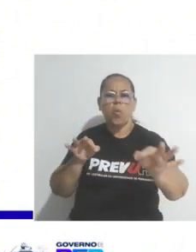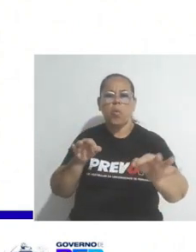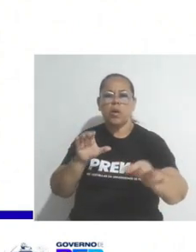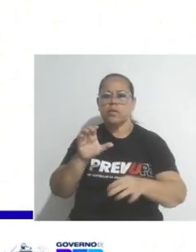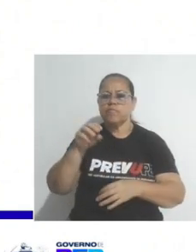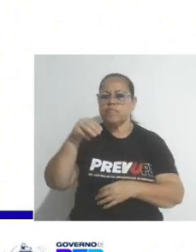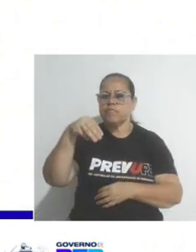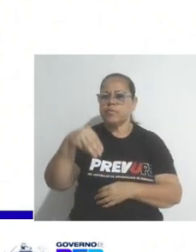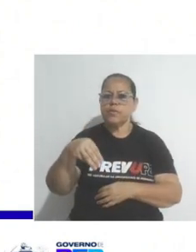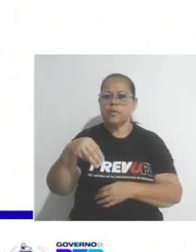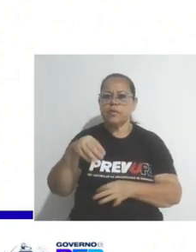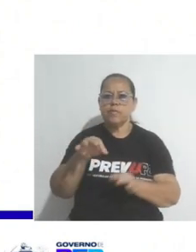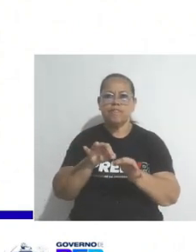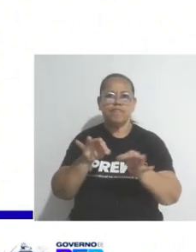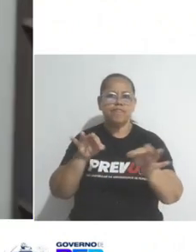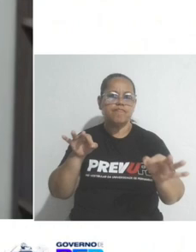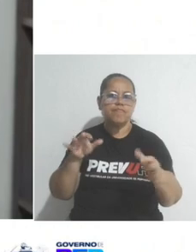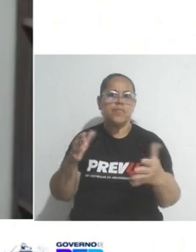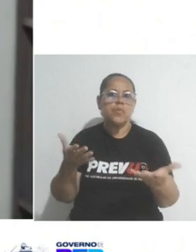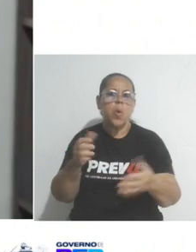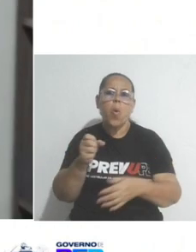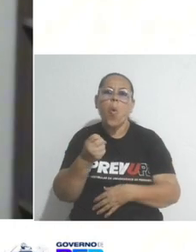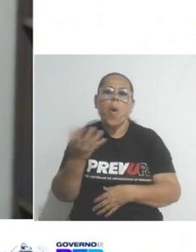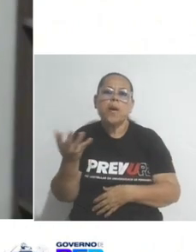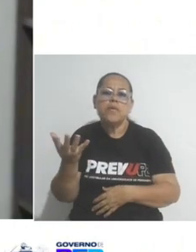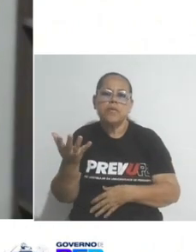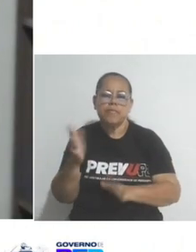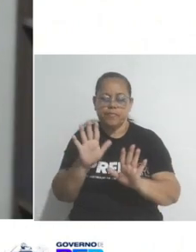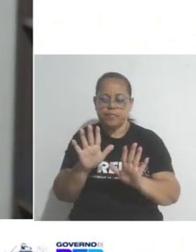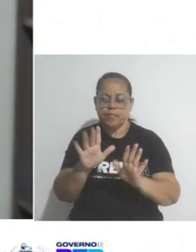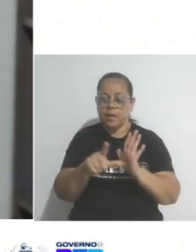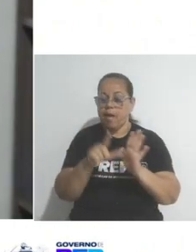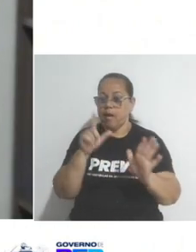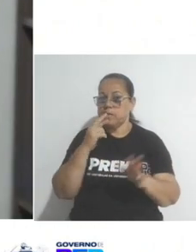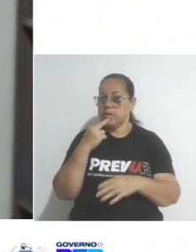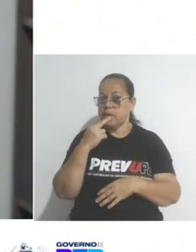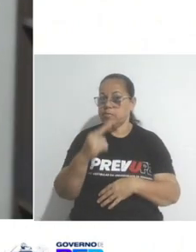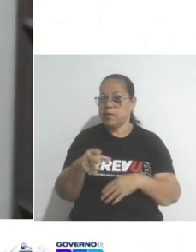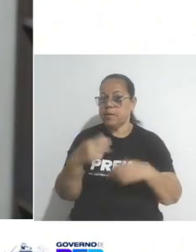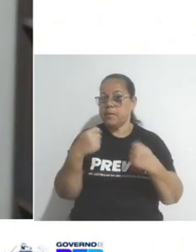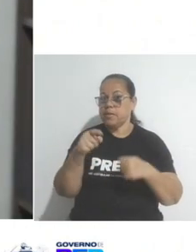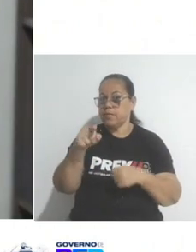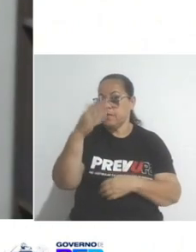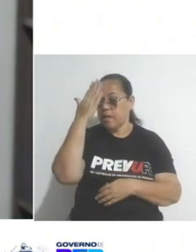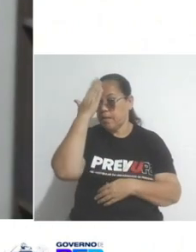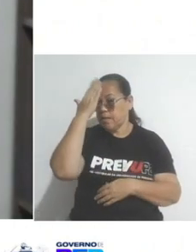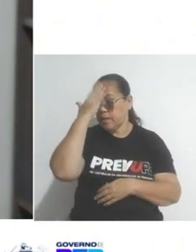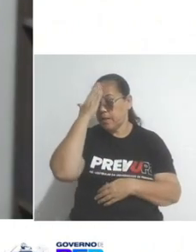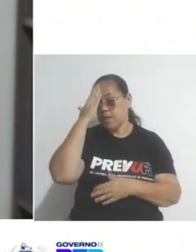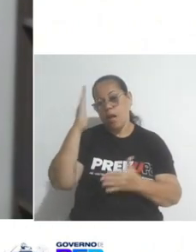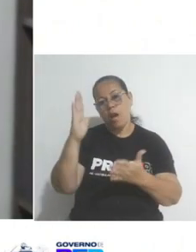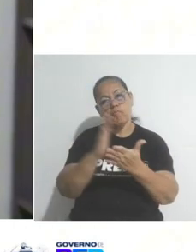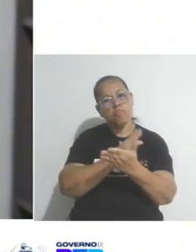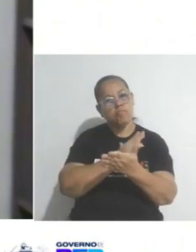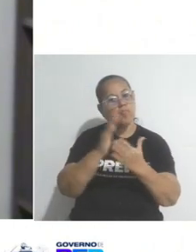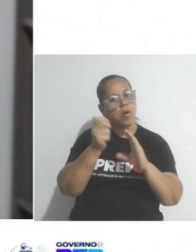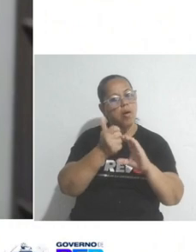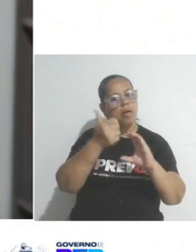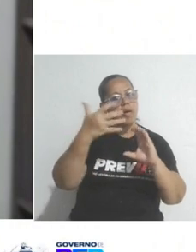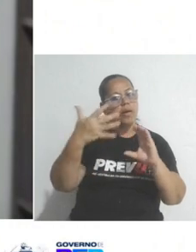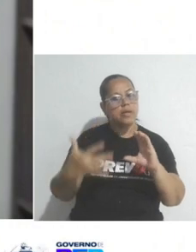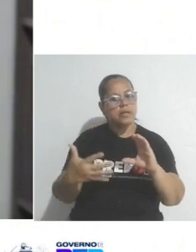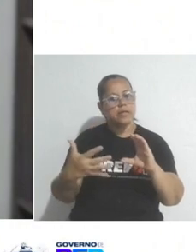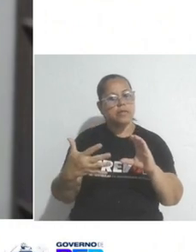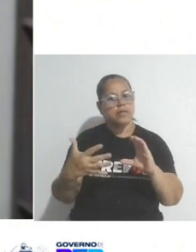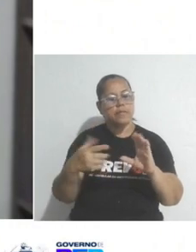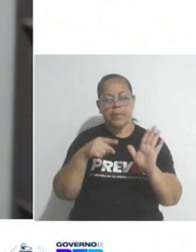localizações antes da gente começar a responder essa questão é importante que você entenda alguns aspectos dela é